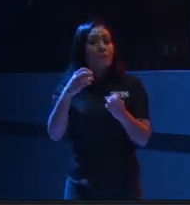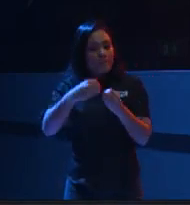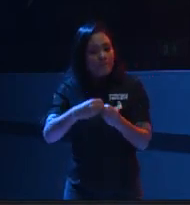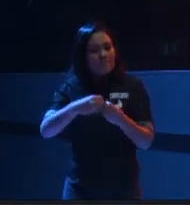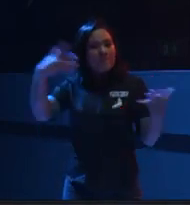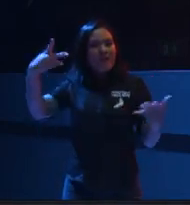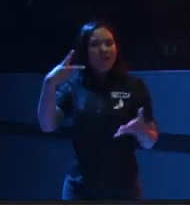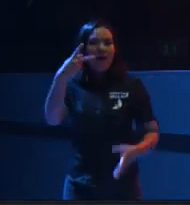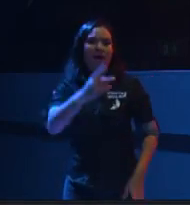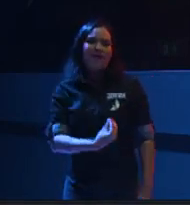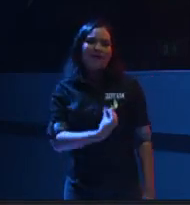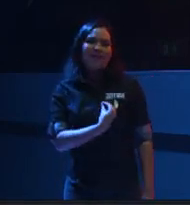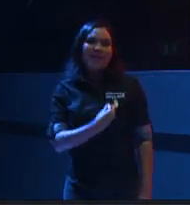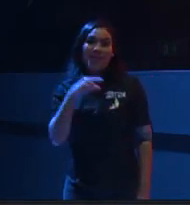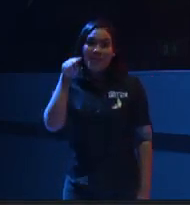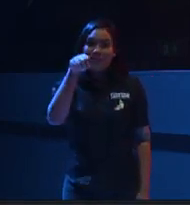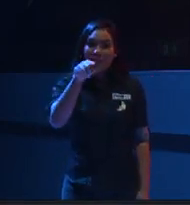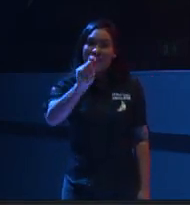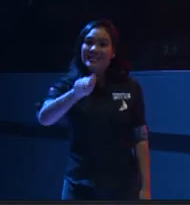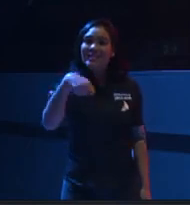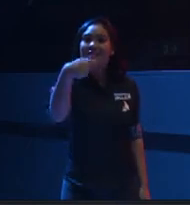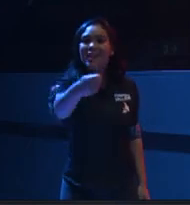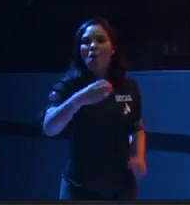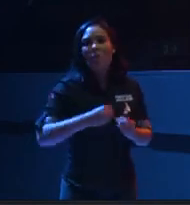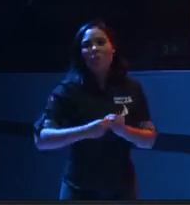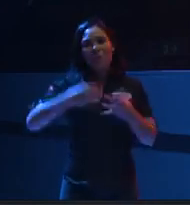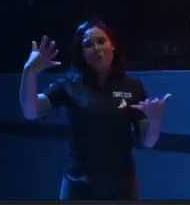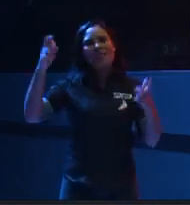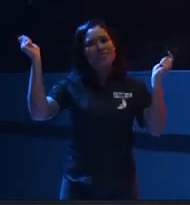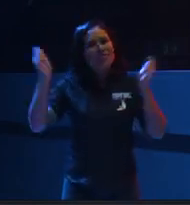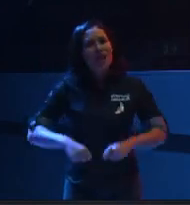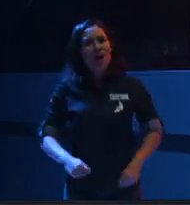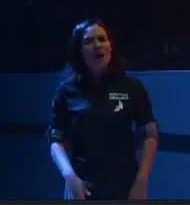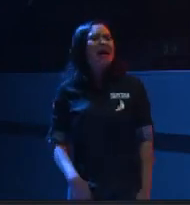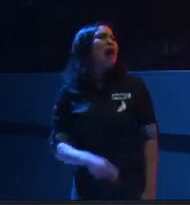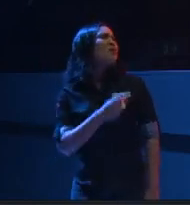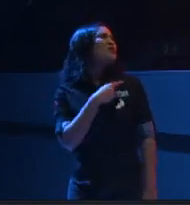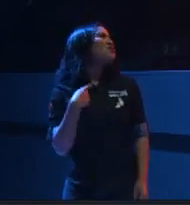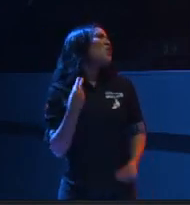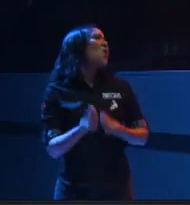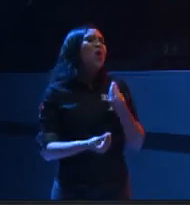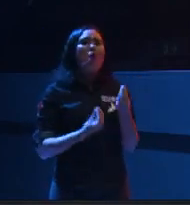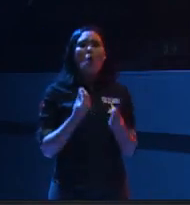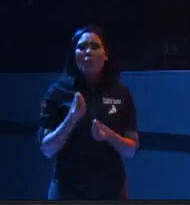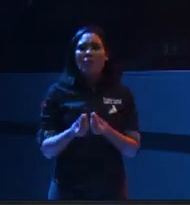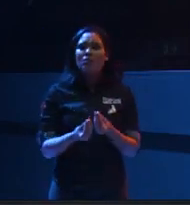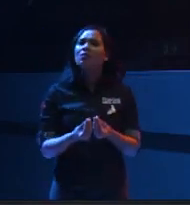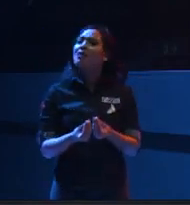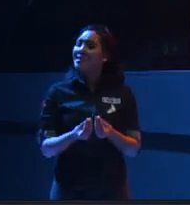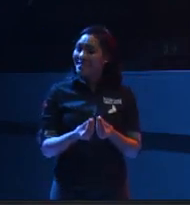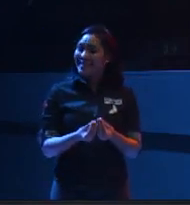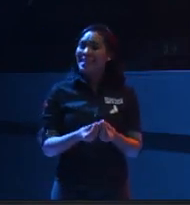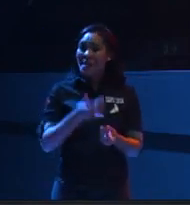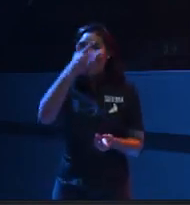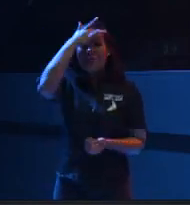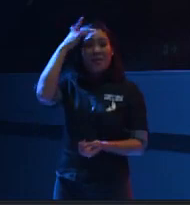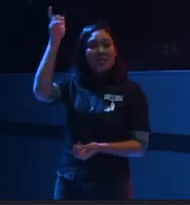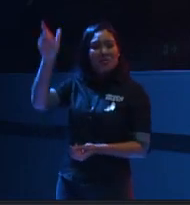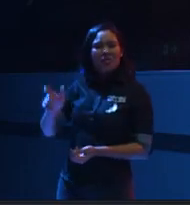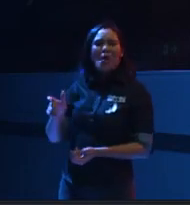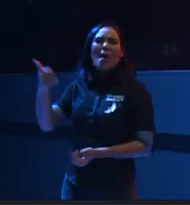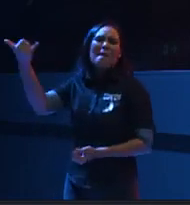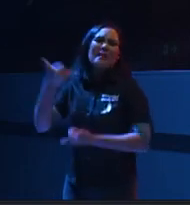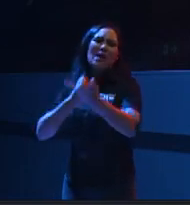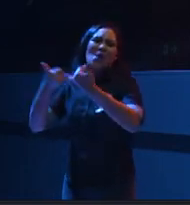milagre pastor Como assim eu vejo todo mundo contar uma história de milagre eu acho que acontece com todo mundo